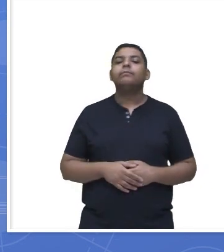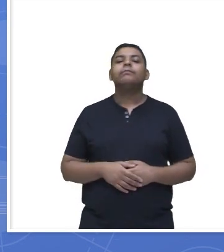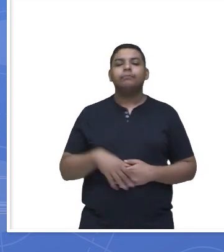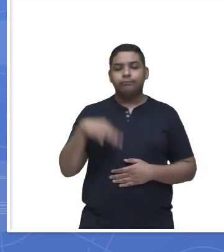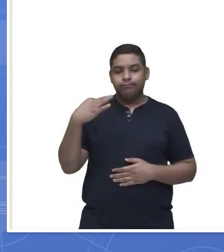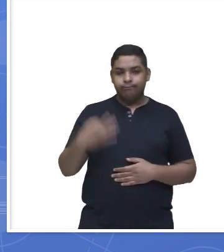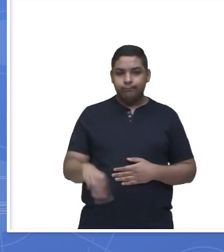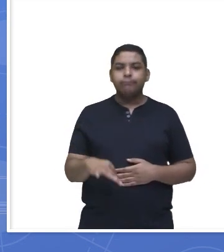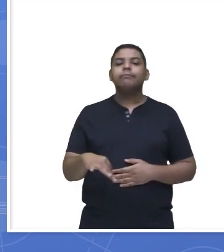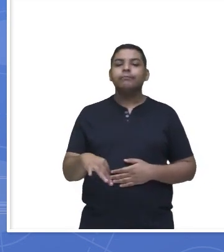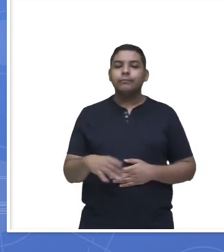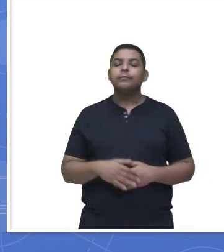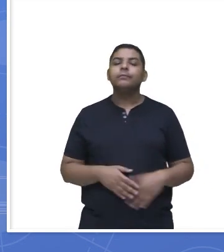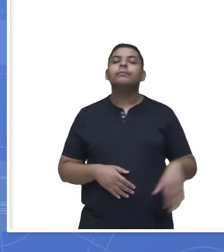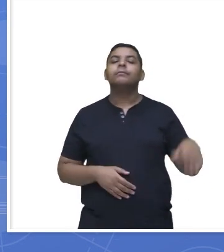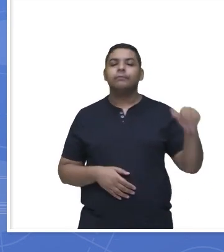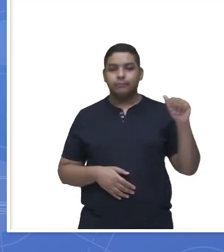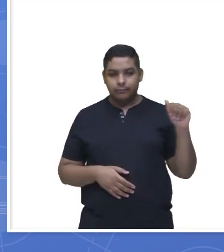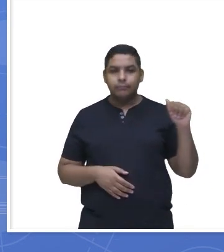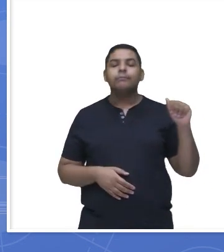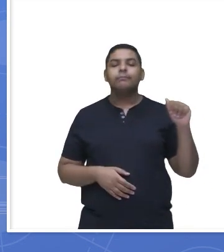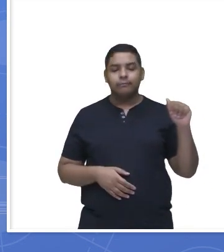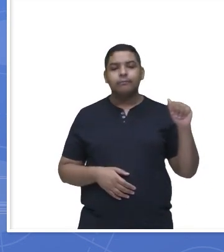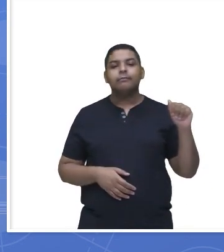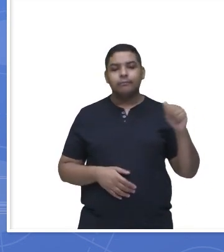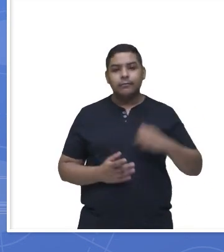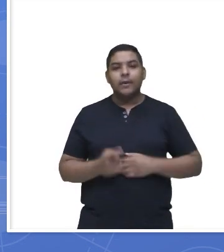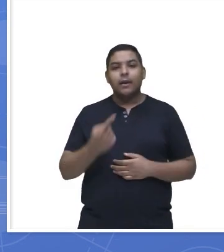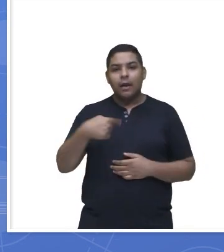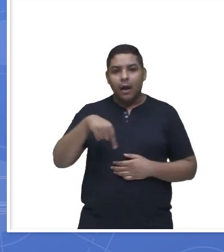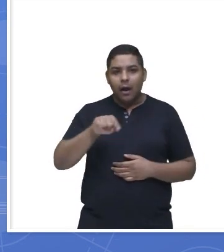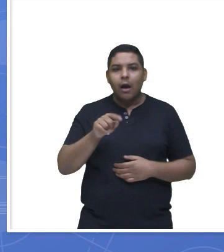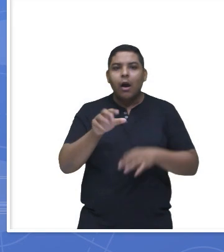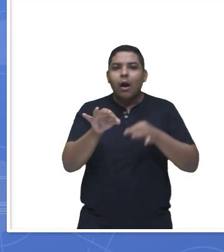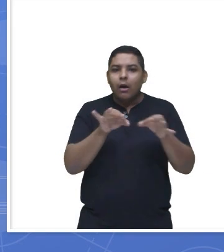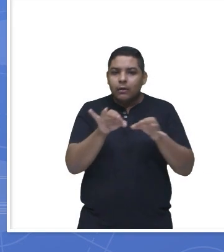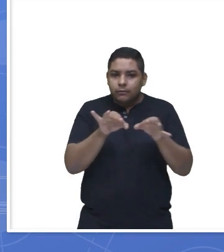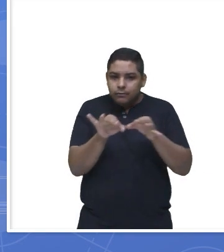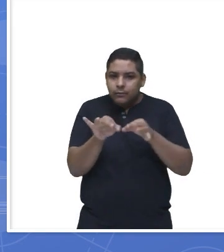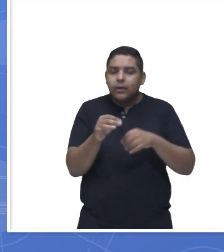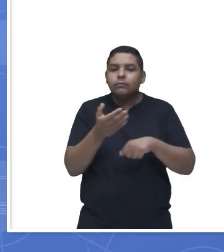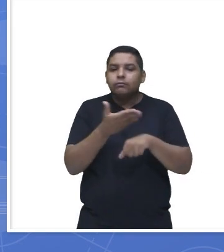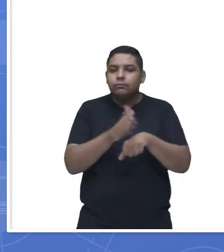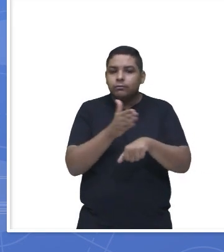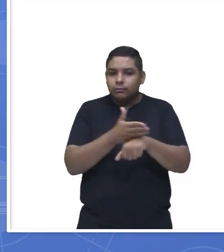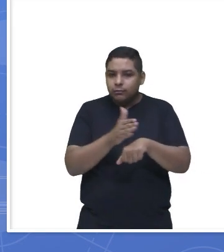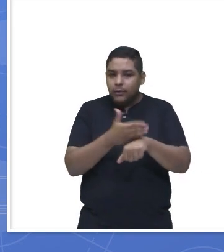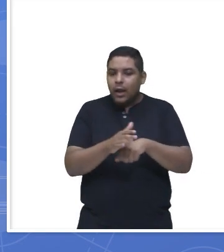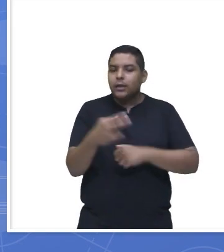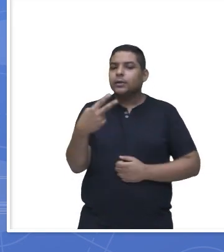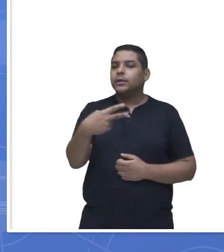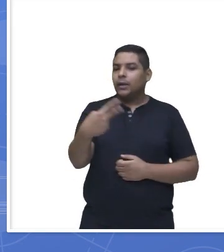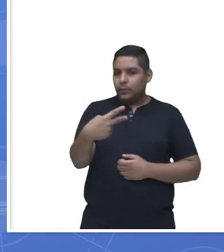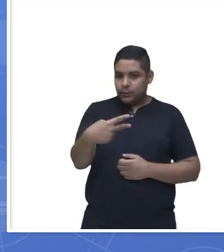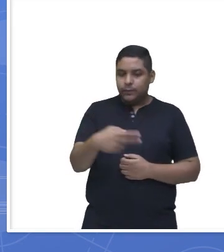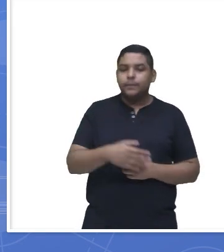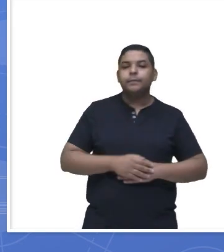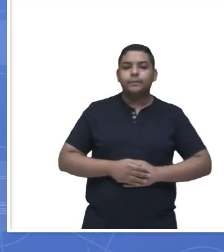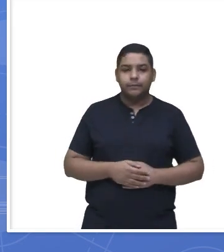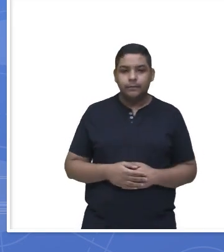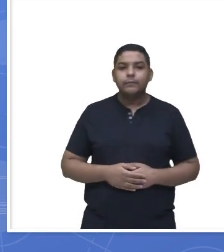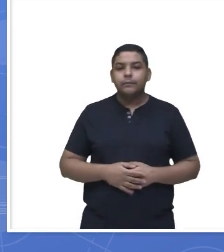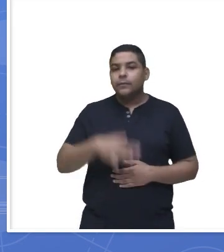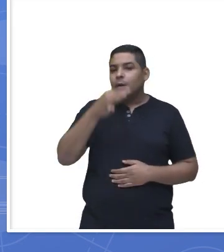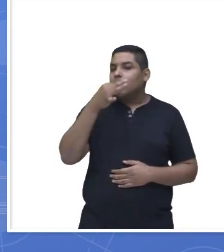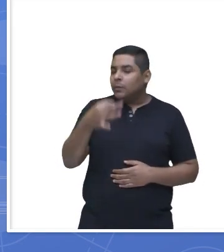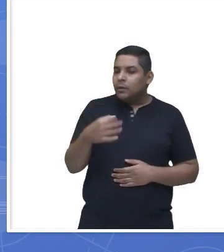letra A. Por isso que eu falei, ela prepara para a segunda questão. Gente, atenção que o comentário da primeira